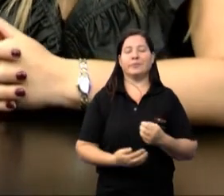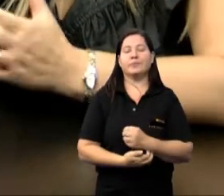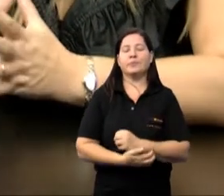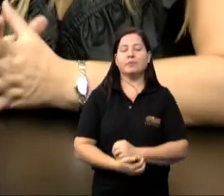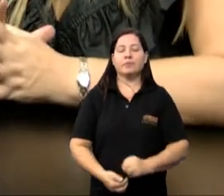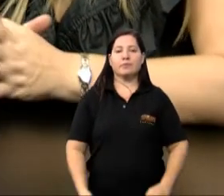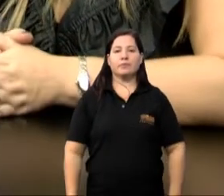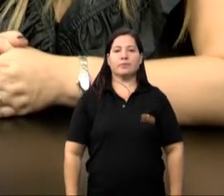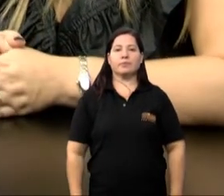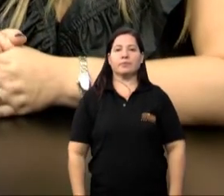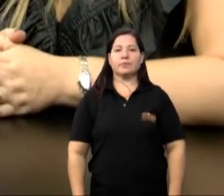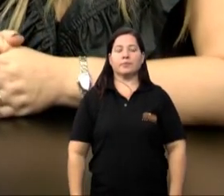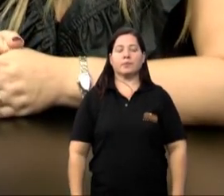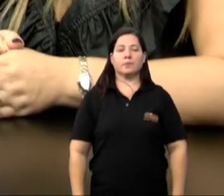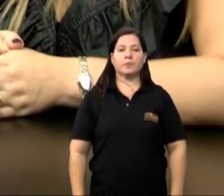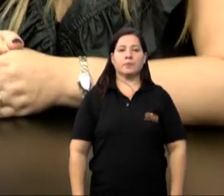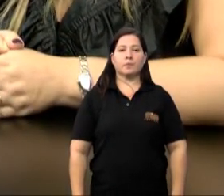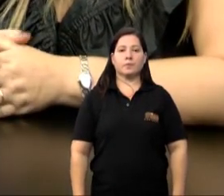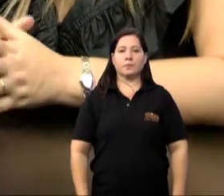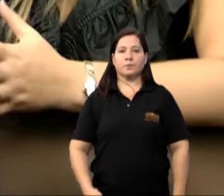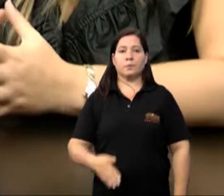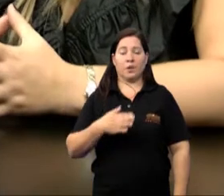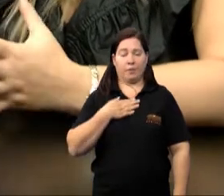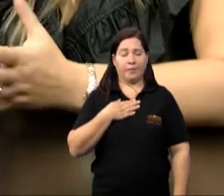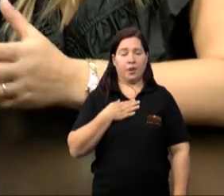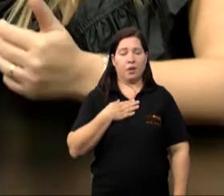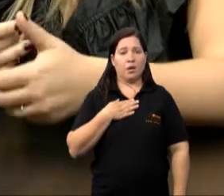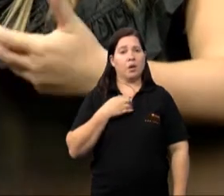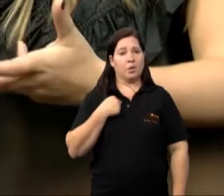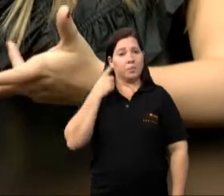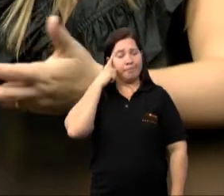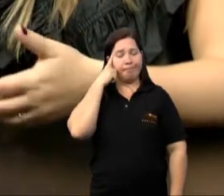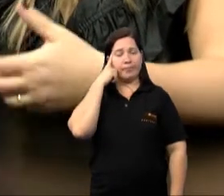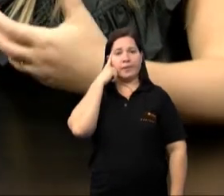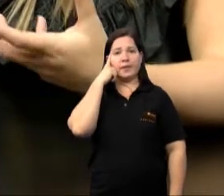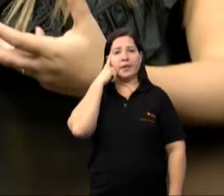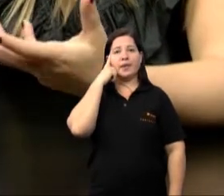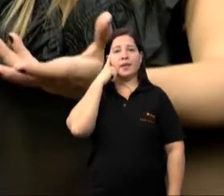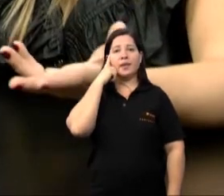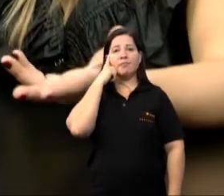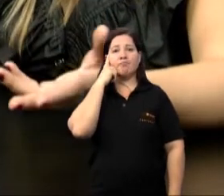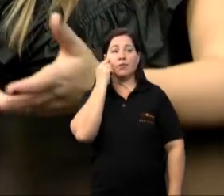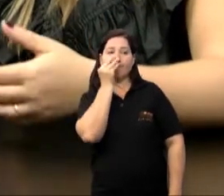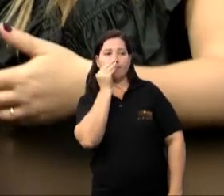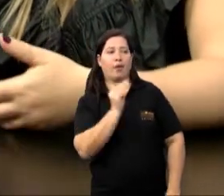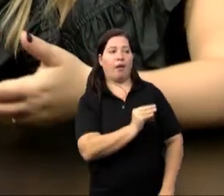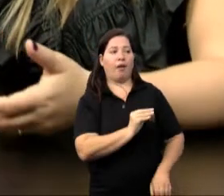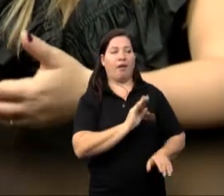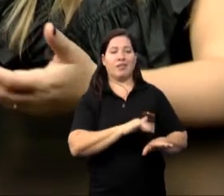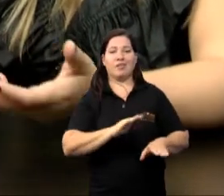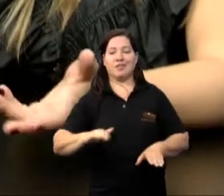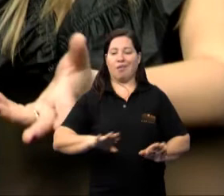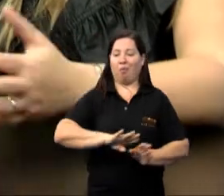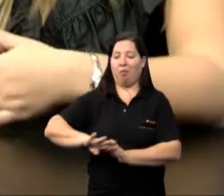Eu vejo da seguinte maneira. Penso que não tem como deixar as crianças fora do processo tecnológico, né? É